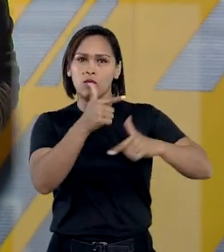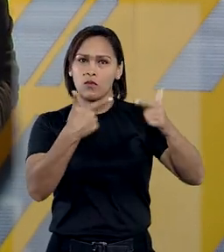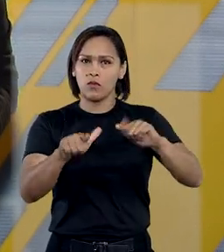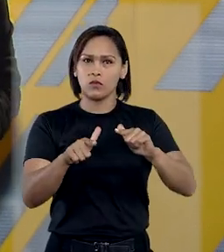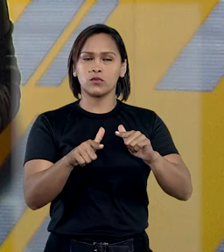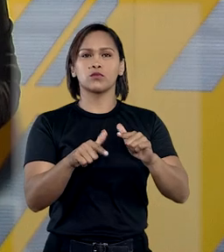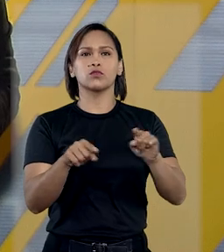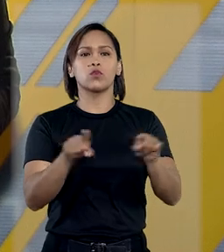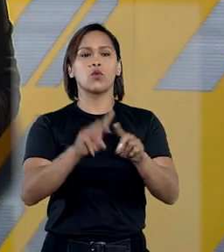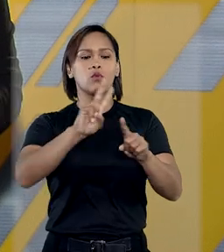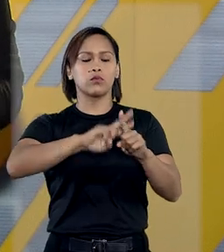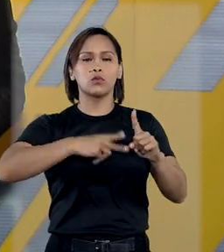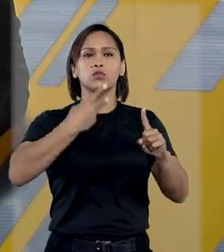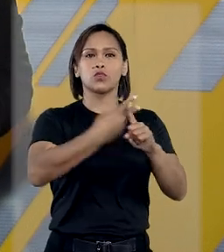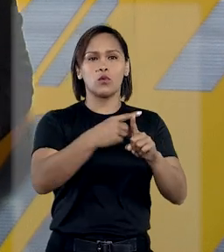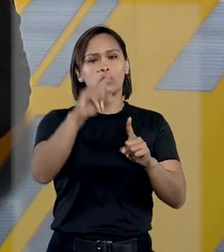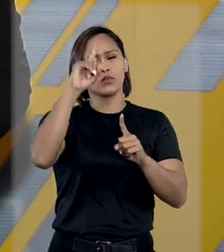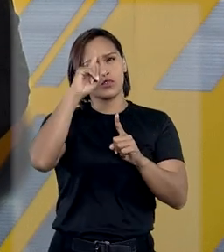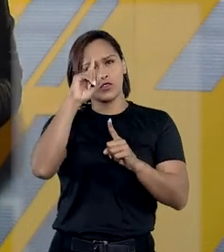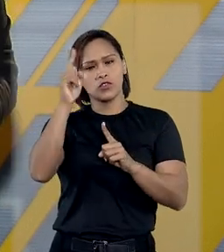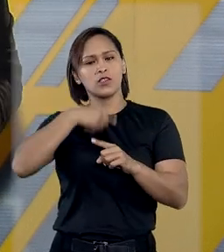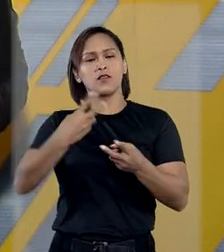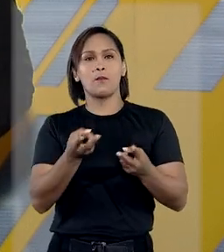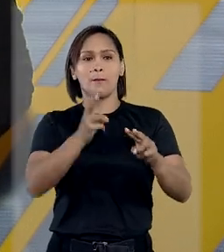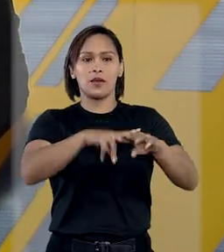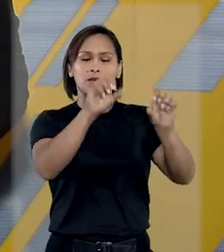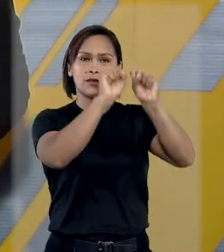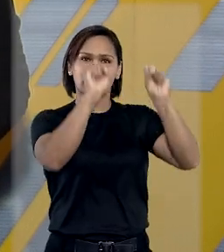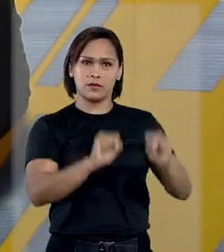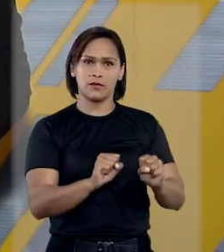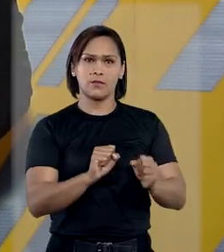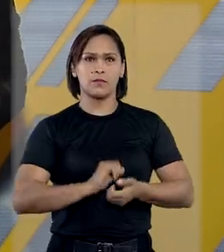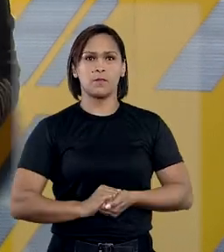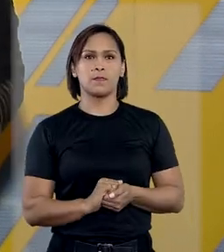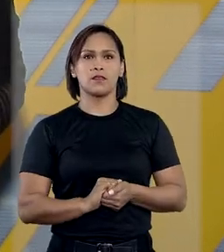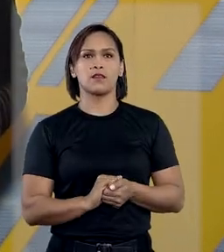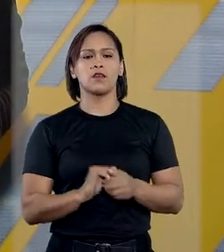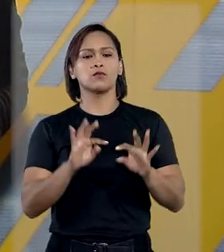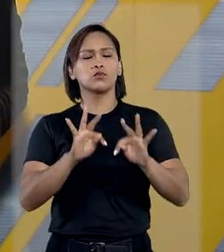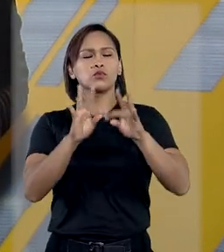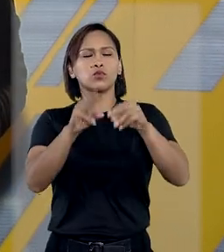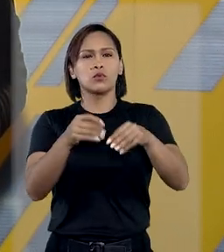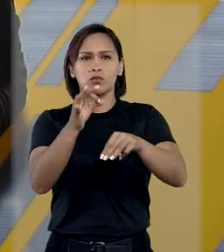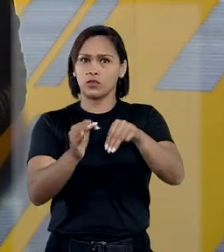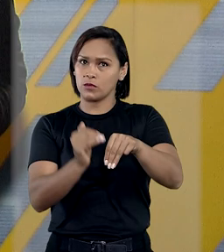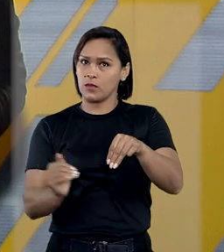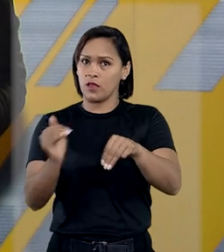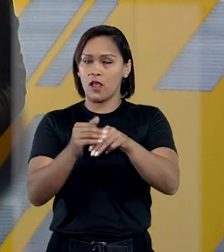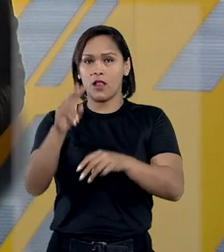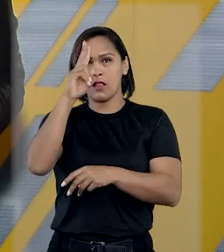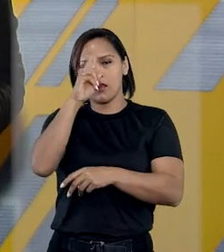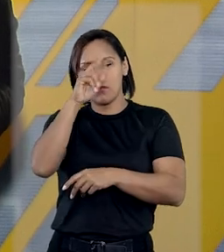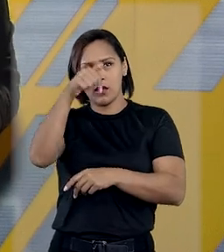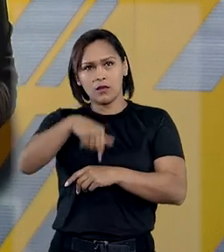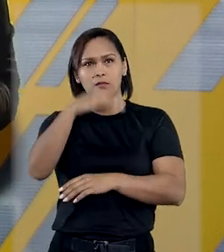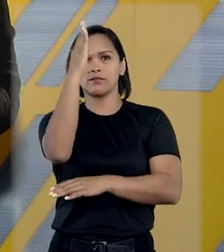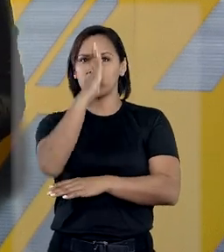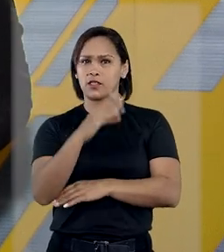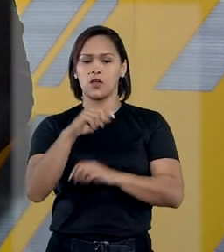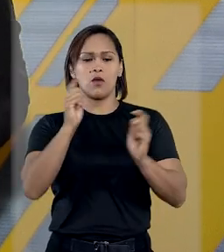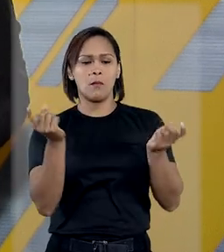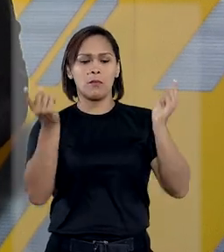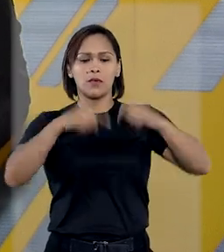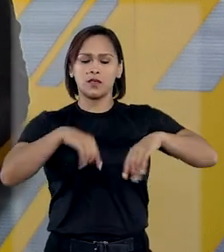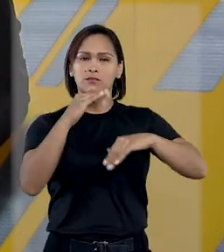pontos, o cômputo em dobro de cada dia de pena cumprido no local. Por unanimidade, os ministros ressaltaram que o Brasil